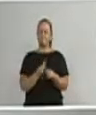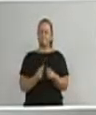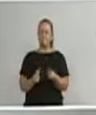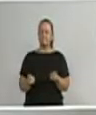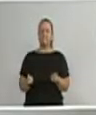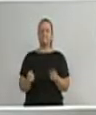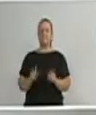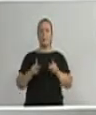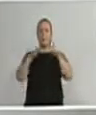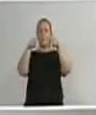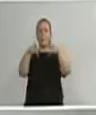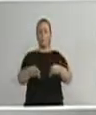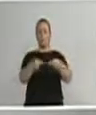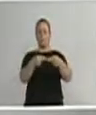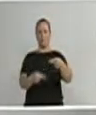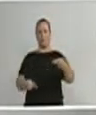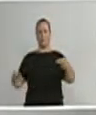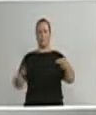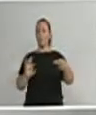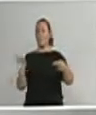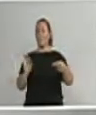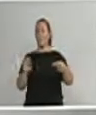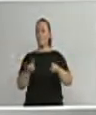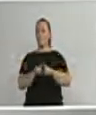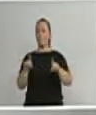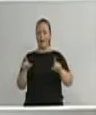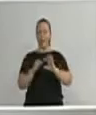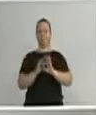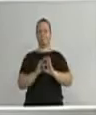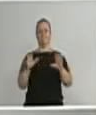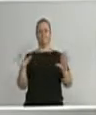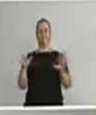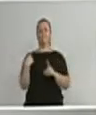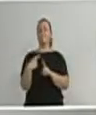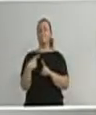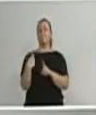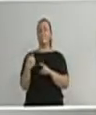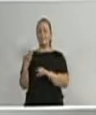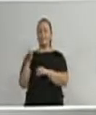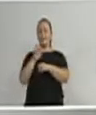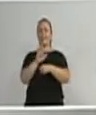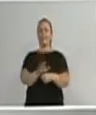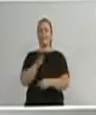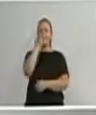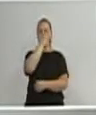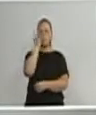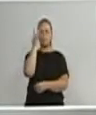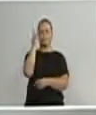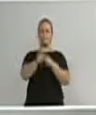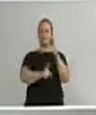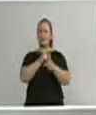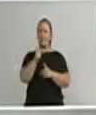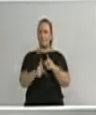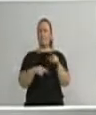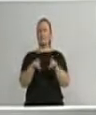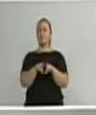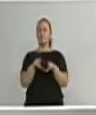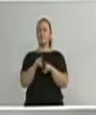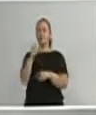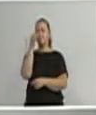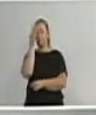Alvino Volpe, elas já foram liberadas, para que lá o trabalhador e ali o estudante possa já